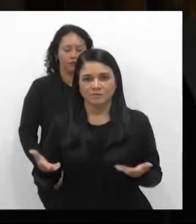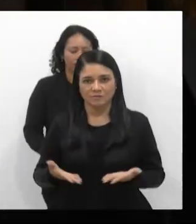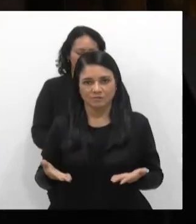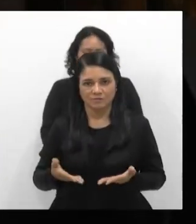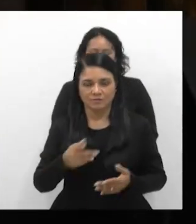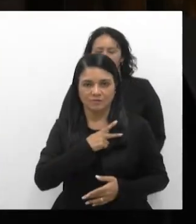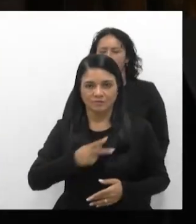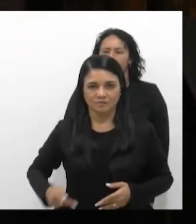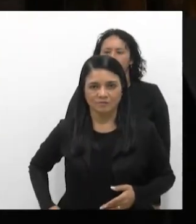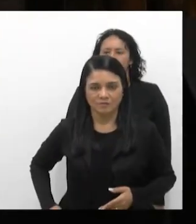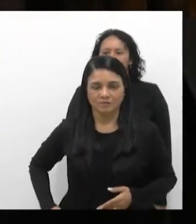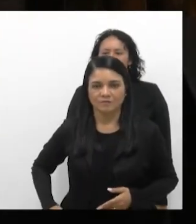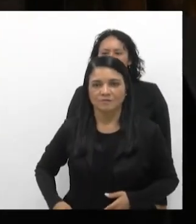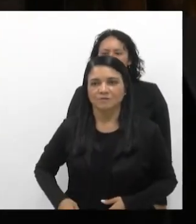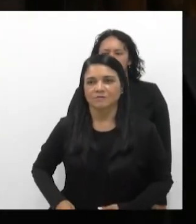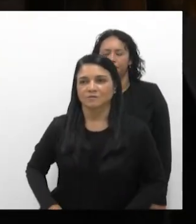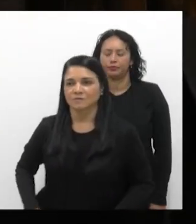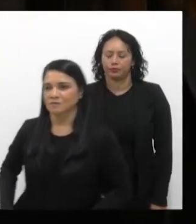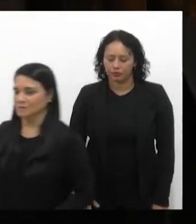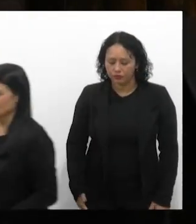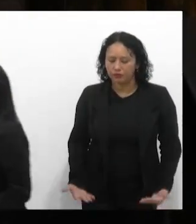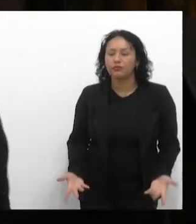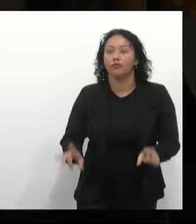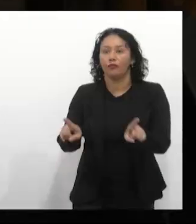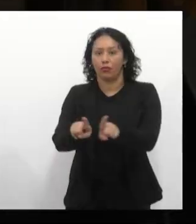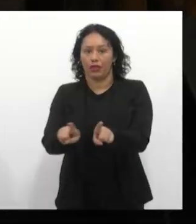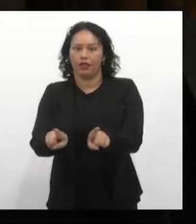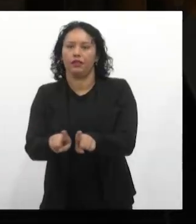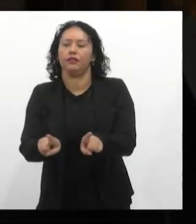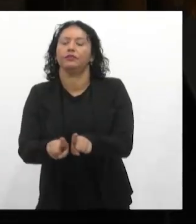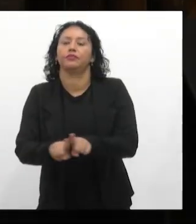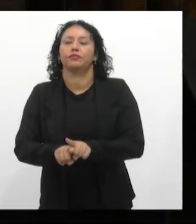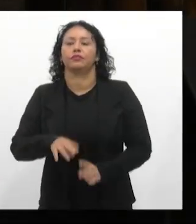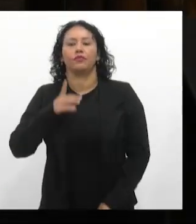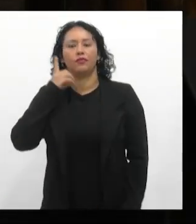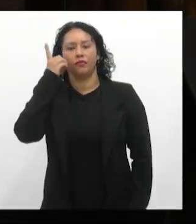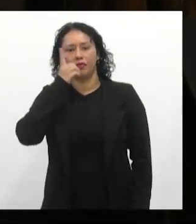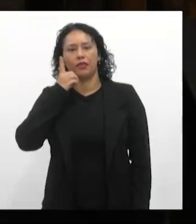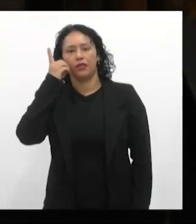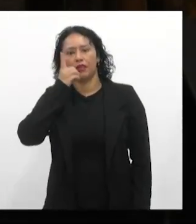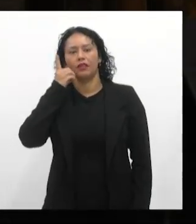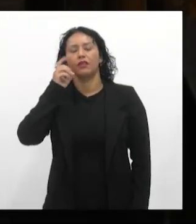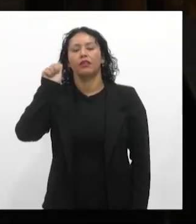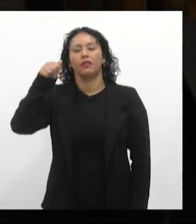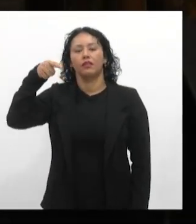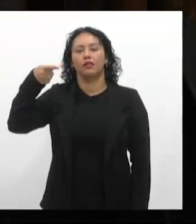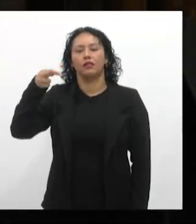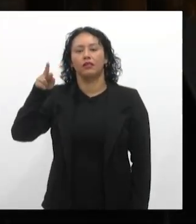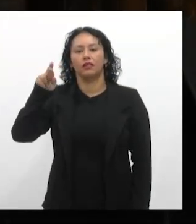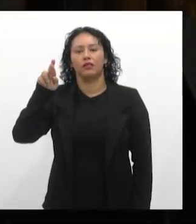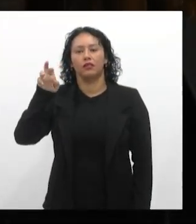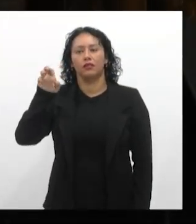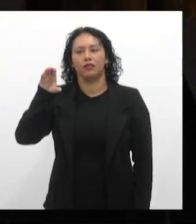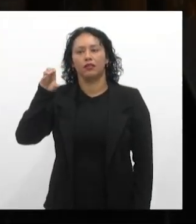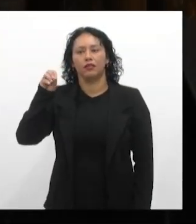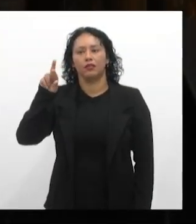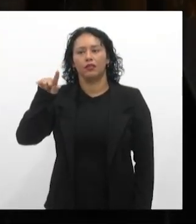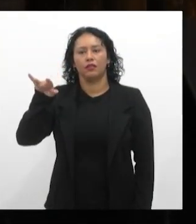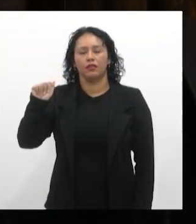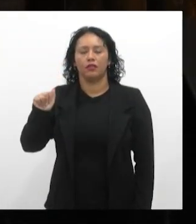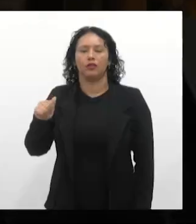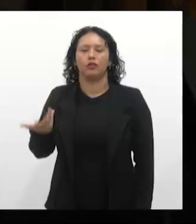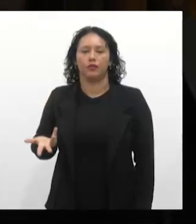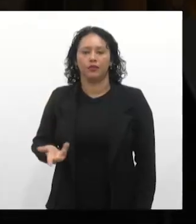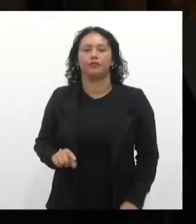presidida pelo presidente da Casa e também pelo deputado André Correia, presidente da Comissão de